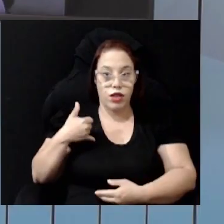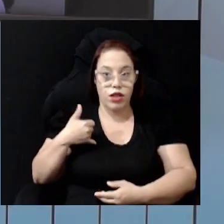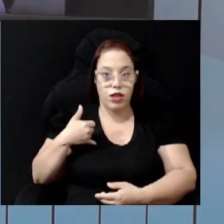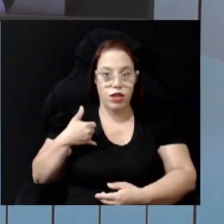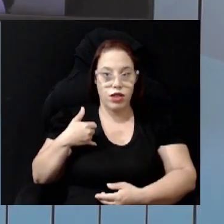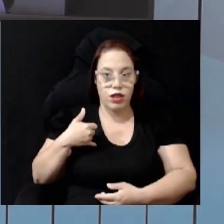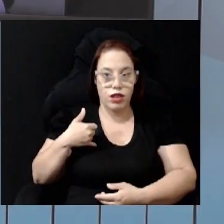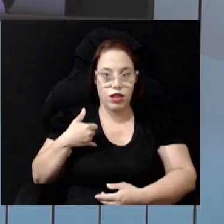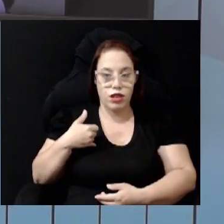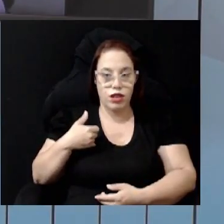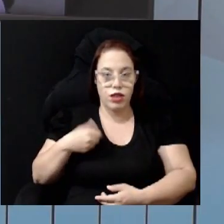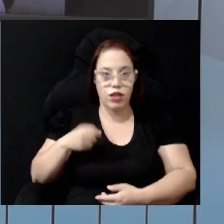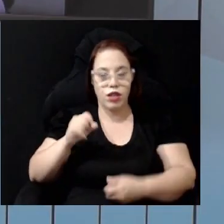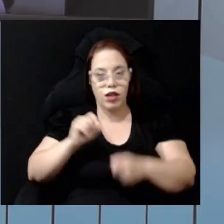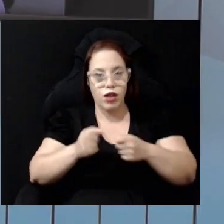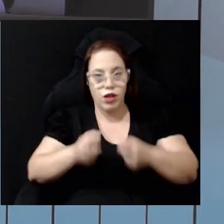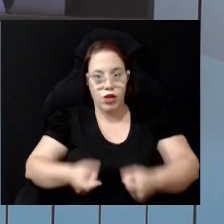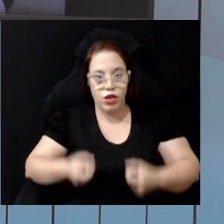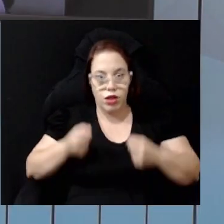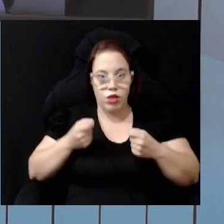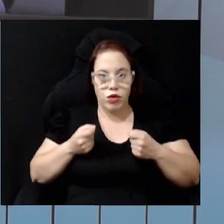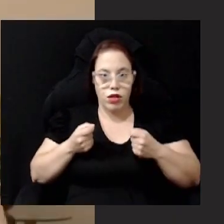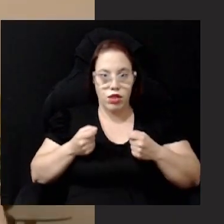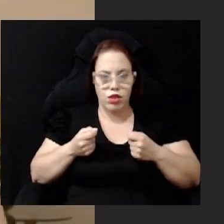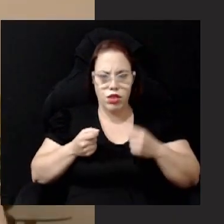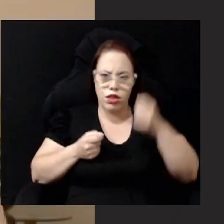idade e esse tipo de câncer, né?